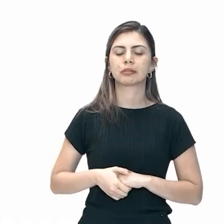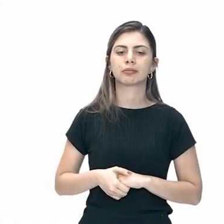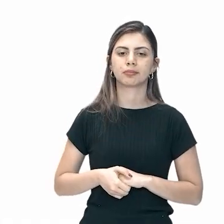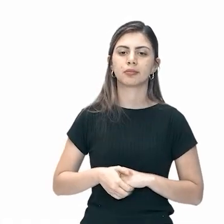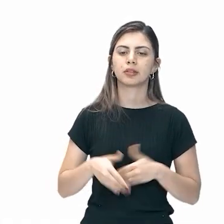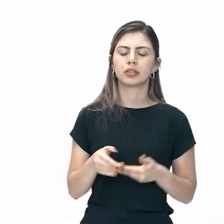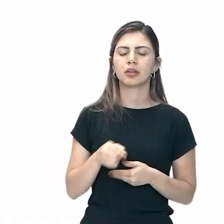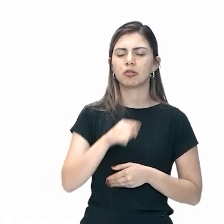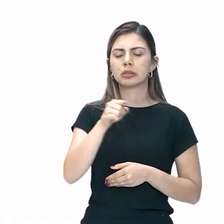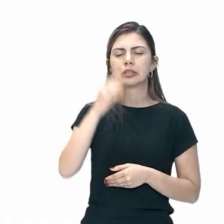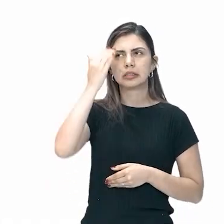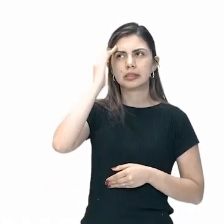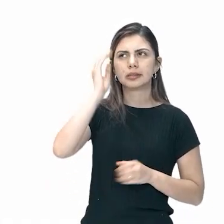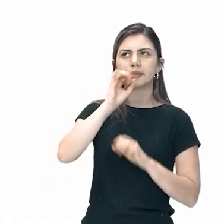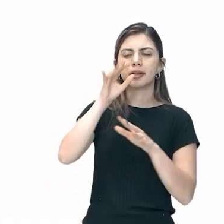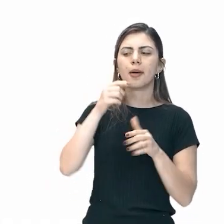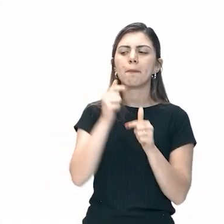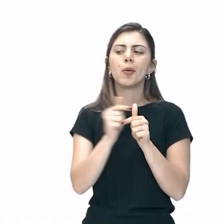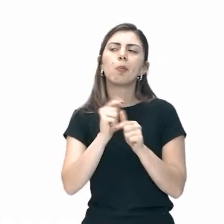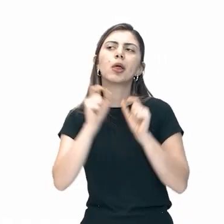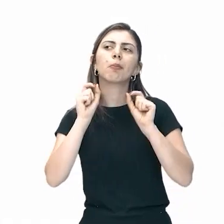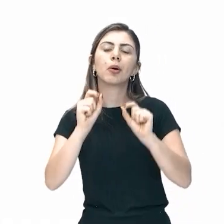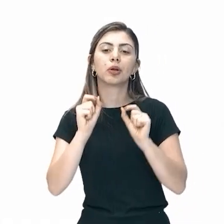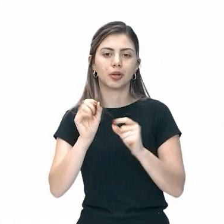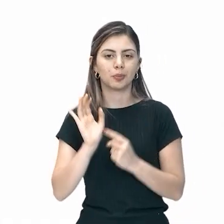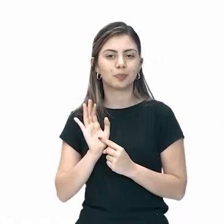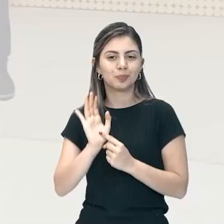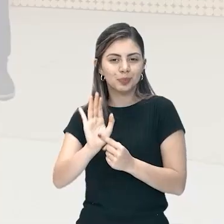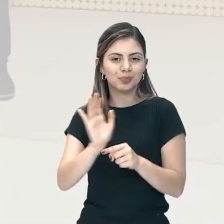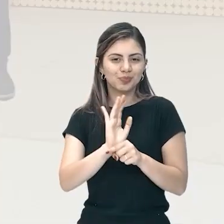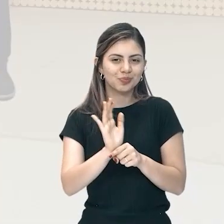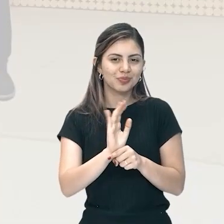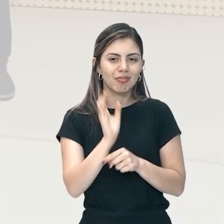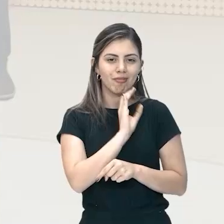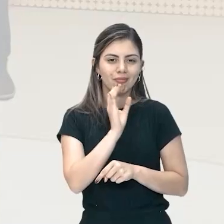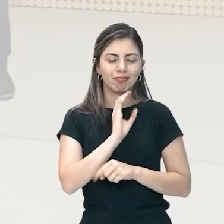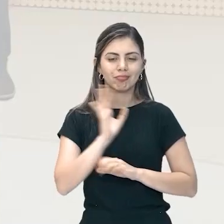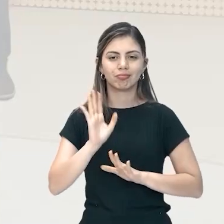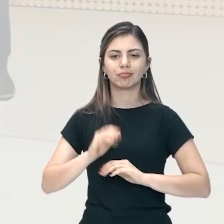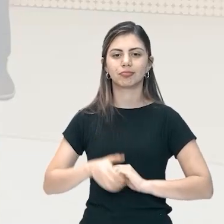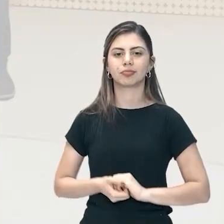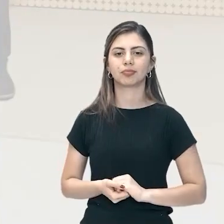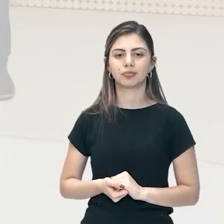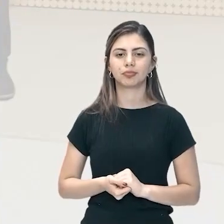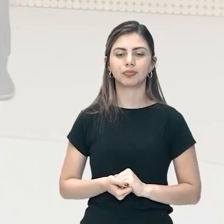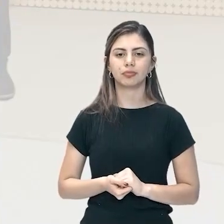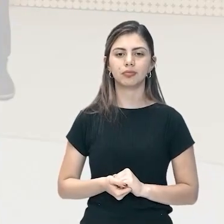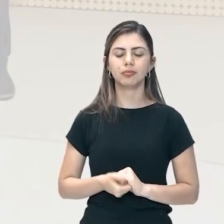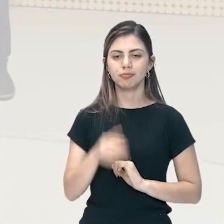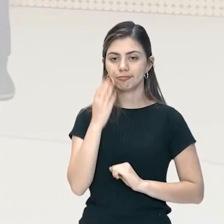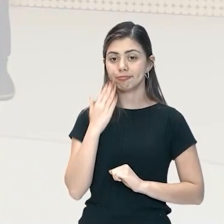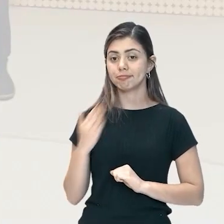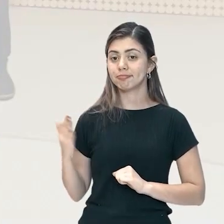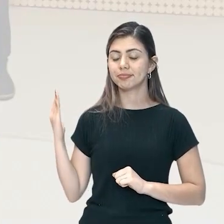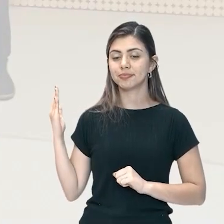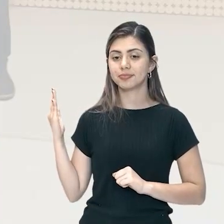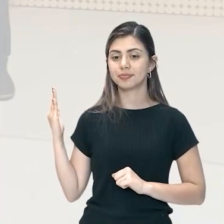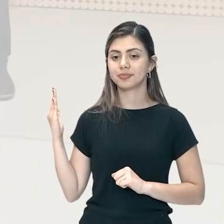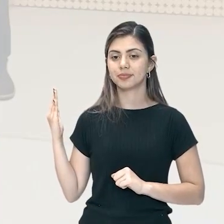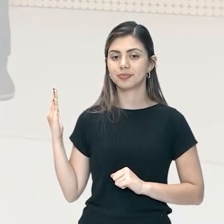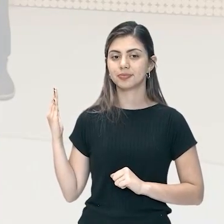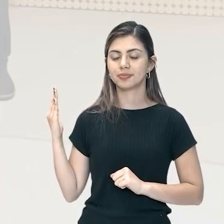entenda melhor os problemas de visão, eu trouxe aqui para ti uma animaçãozinha. Dá só uma olhada aqui, ó. Então, olha só, dá só uma olhada